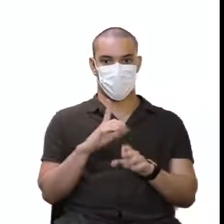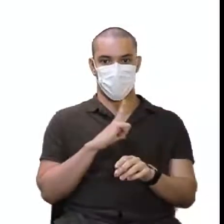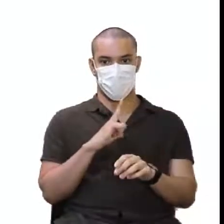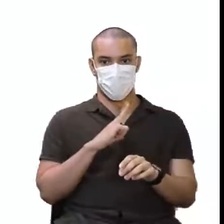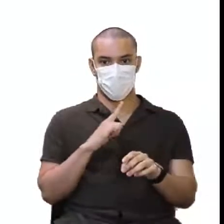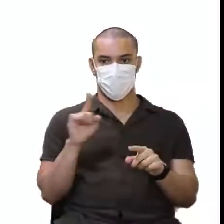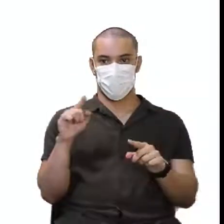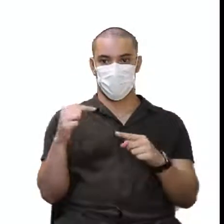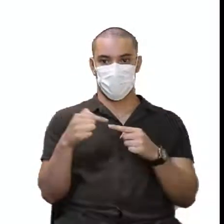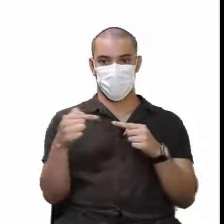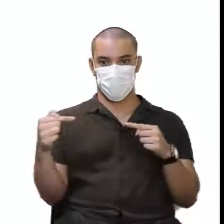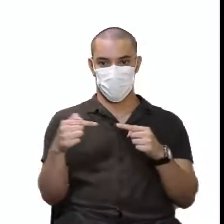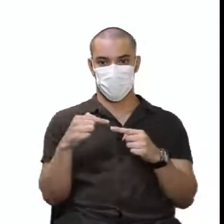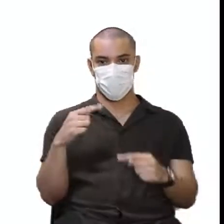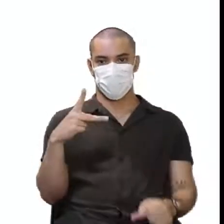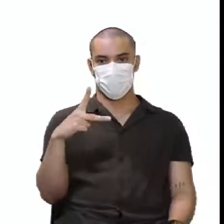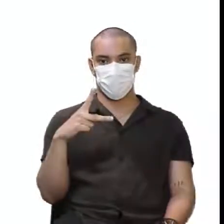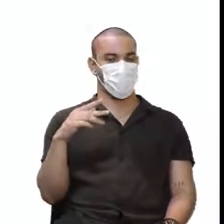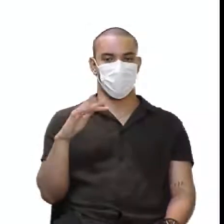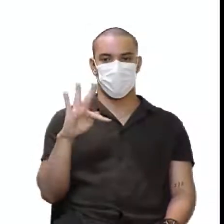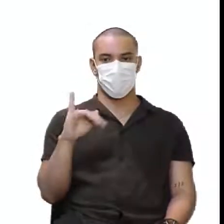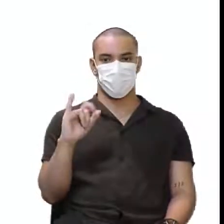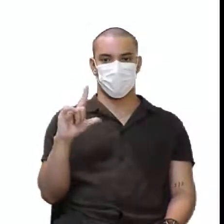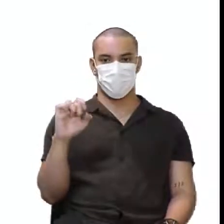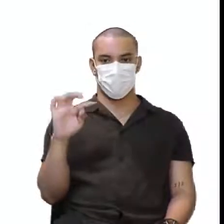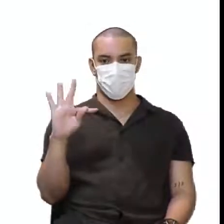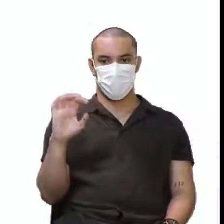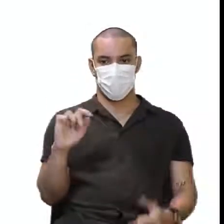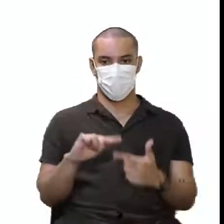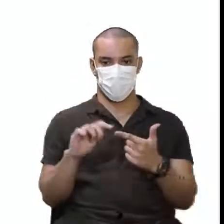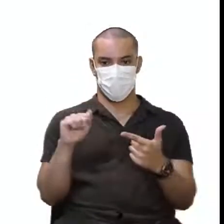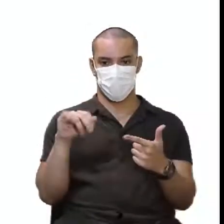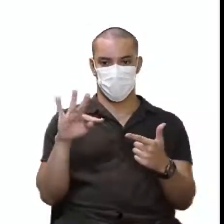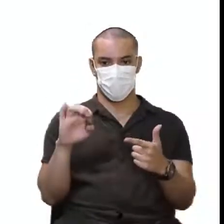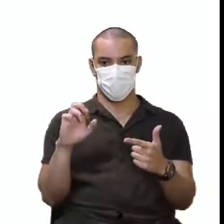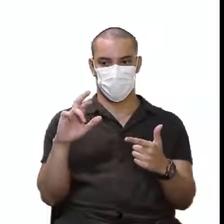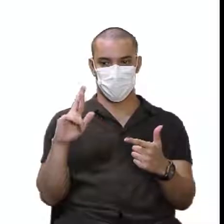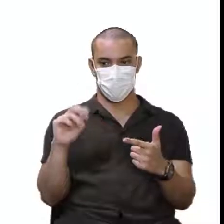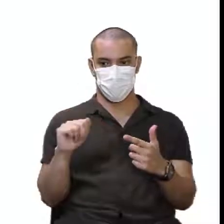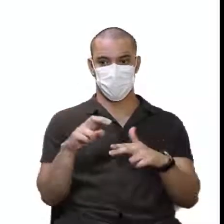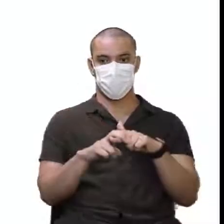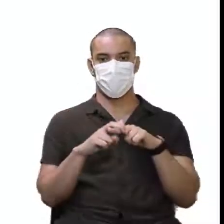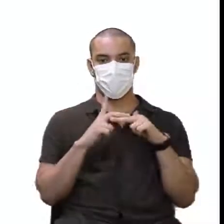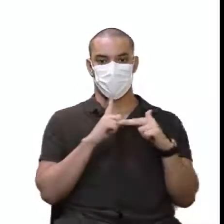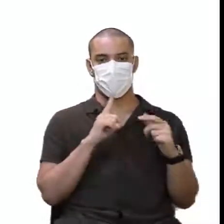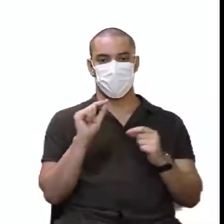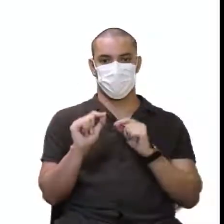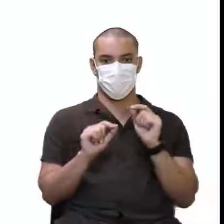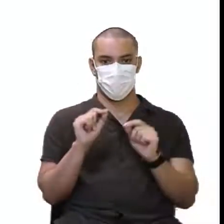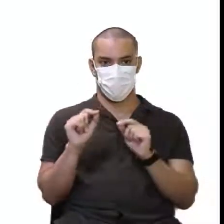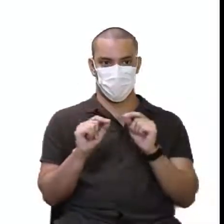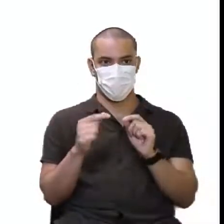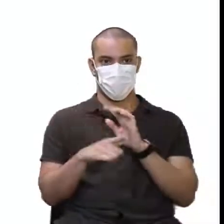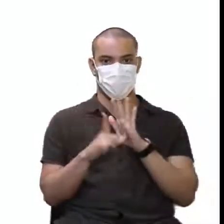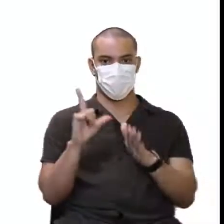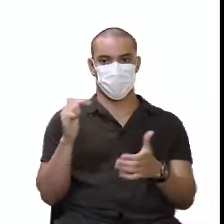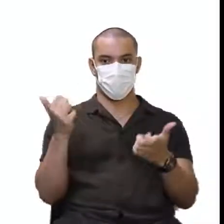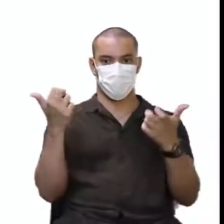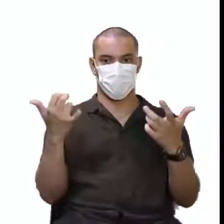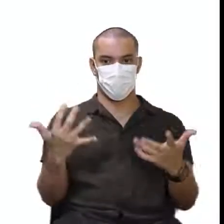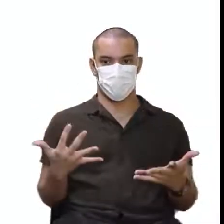é o filete, isso aqui é a antera. Aqui você tem o que a gente chama